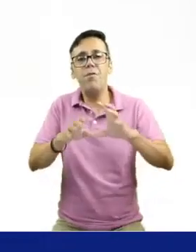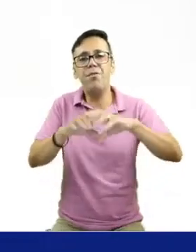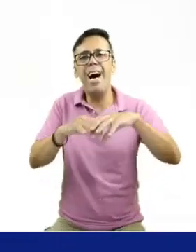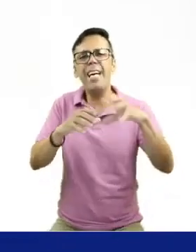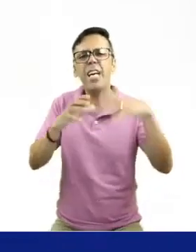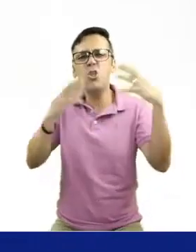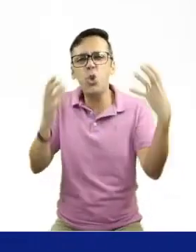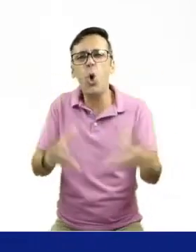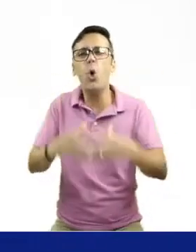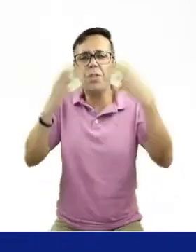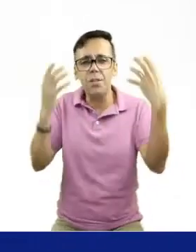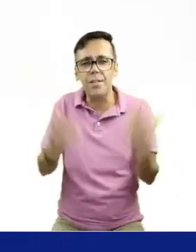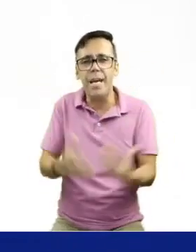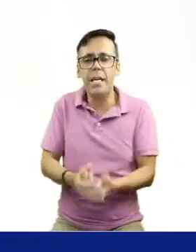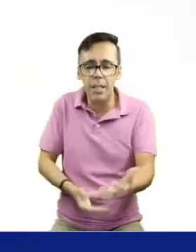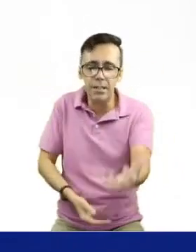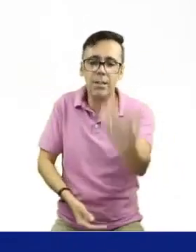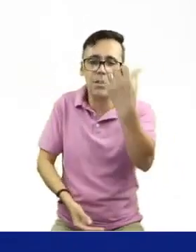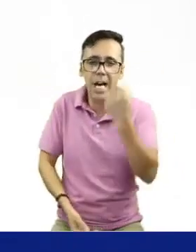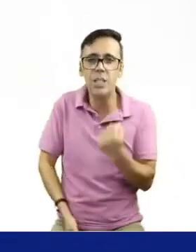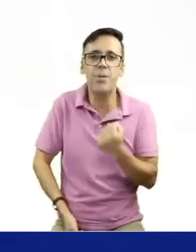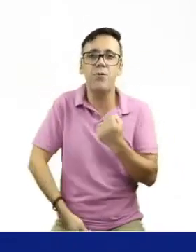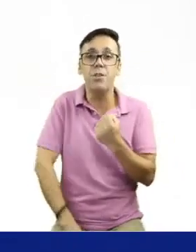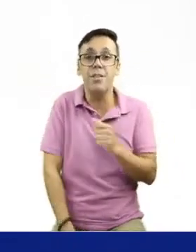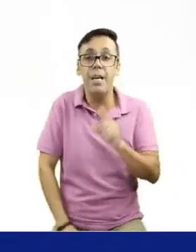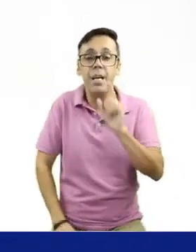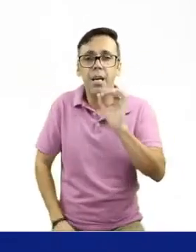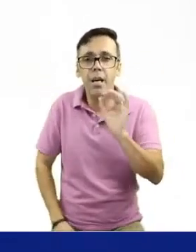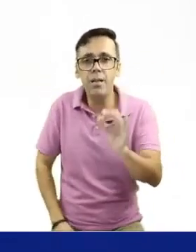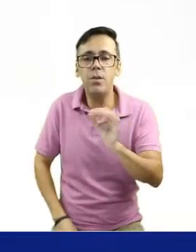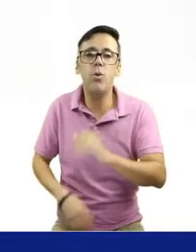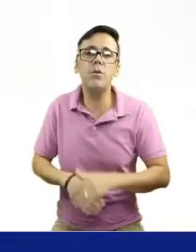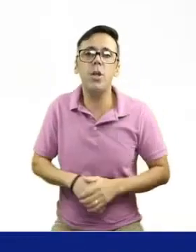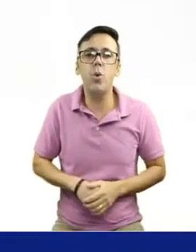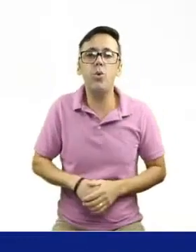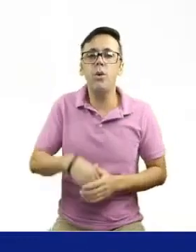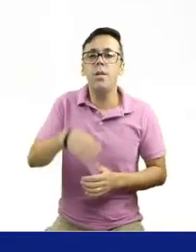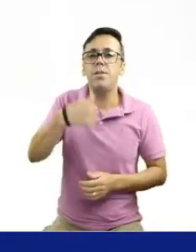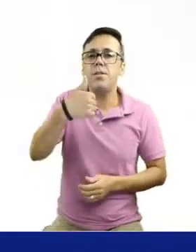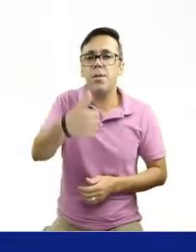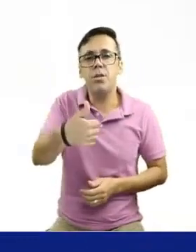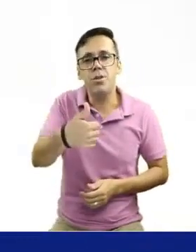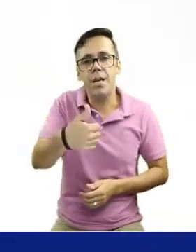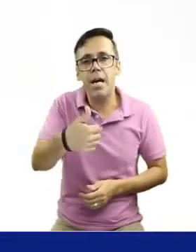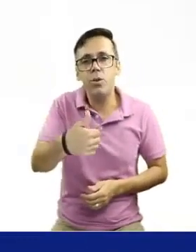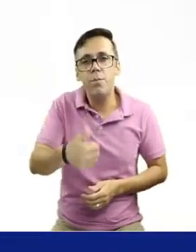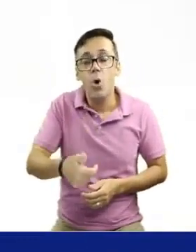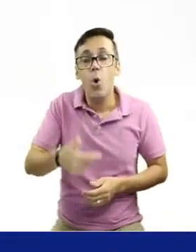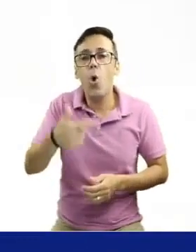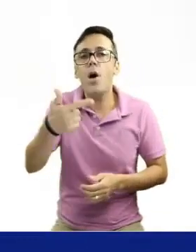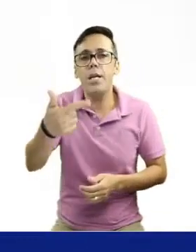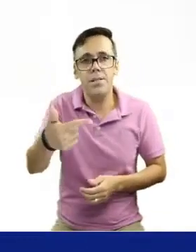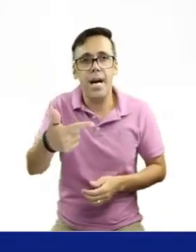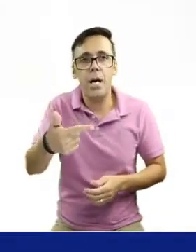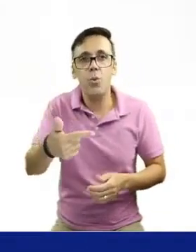envolve envolve várias outras técnicas que traz para você esse conteúdo sistematizado